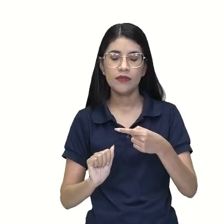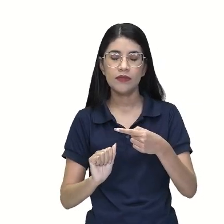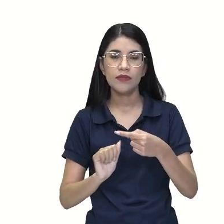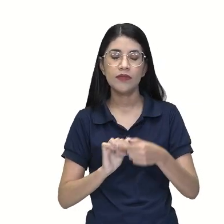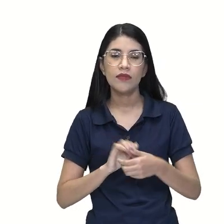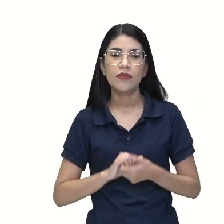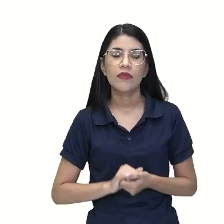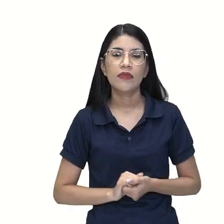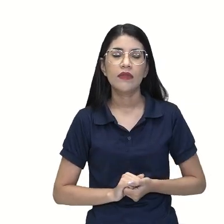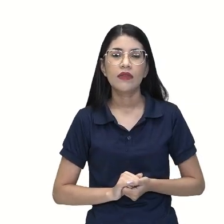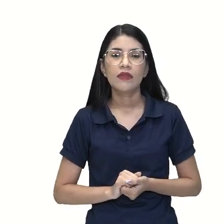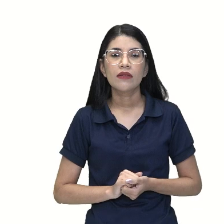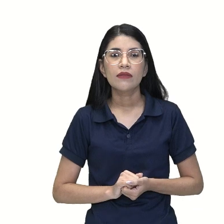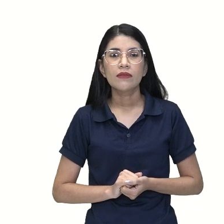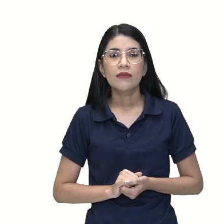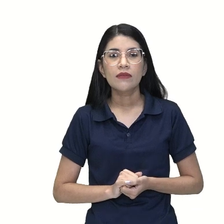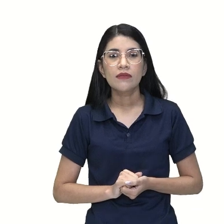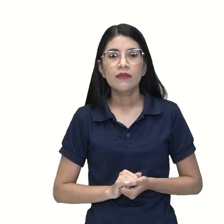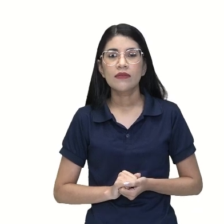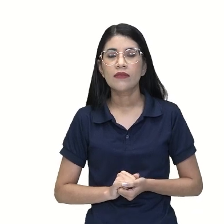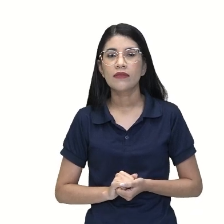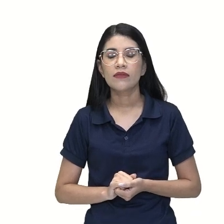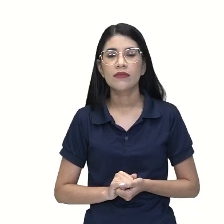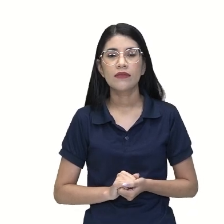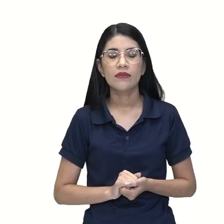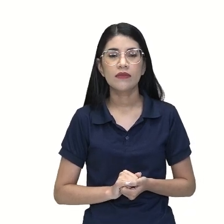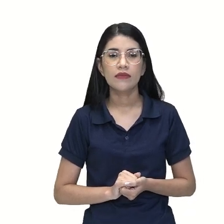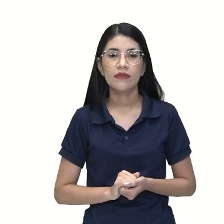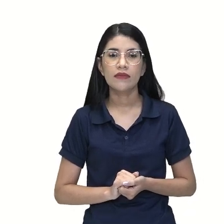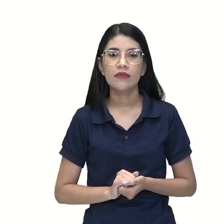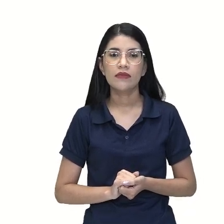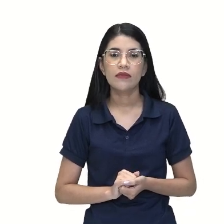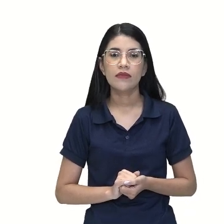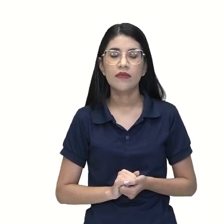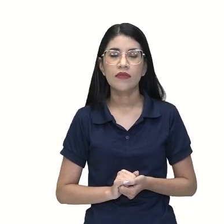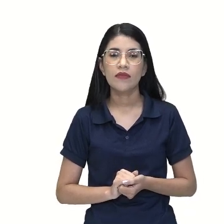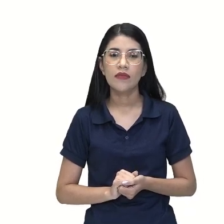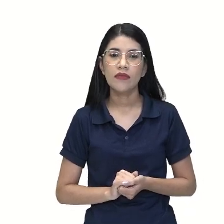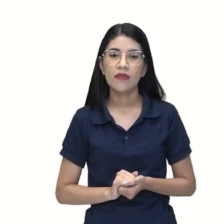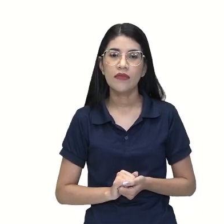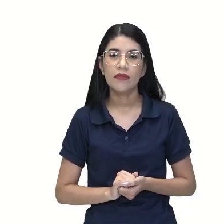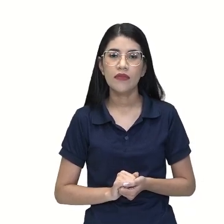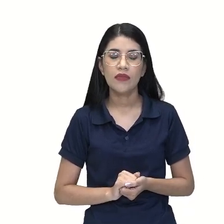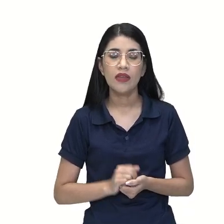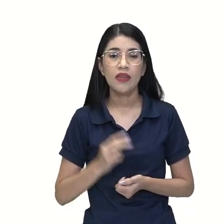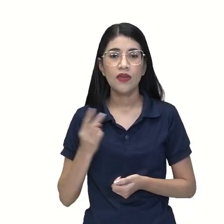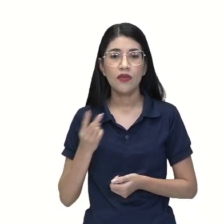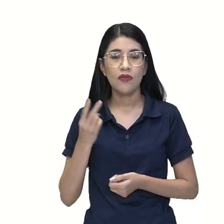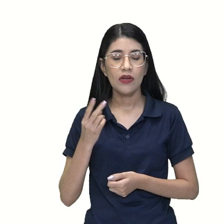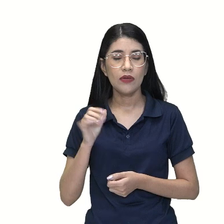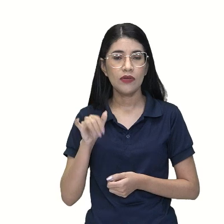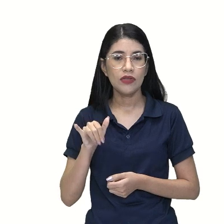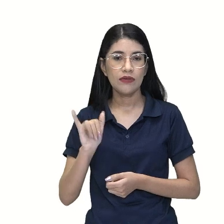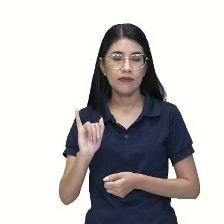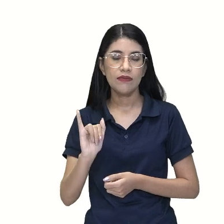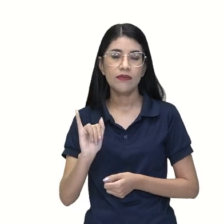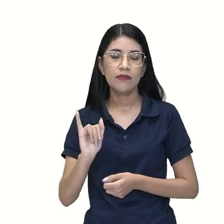sobre 2A. E para encontrar o valor de y,